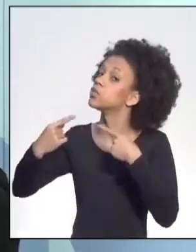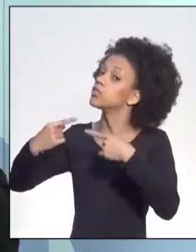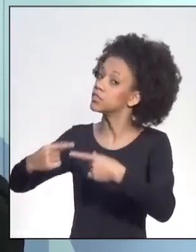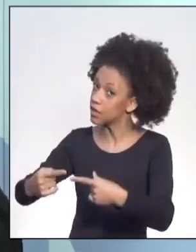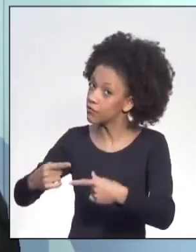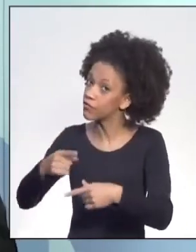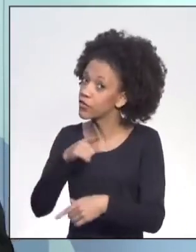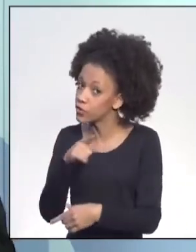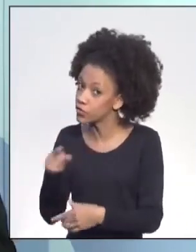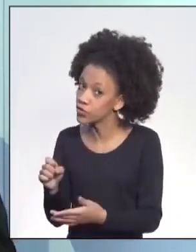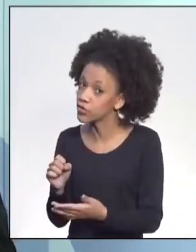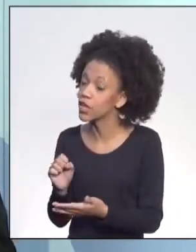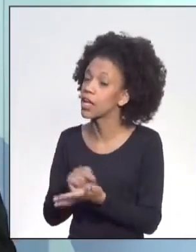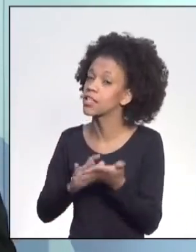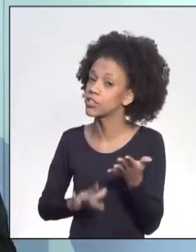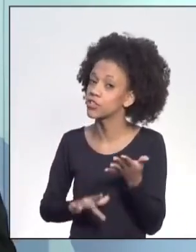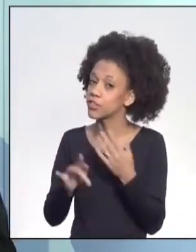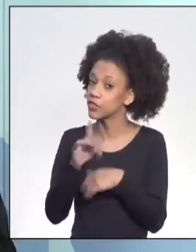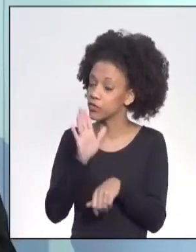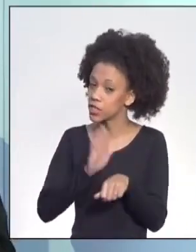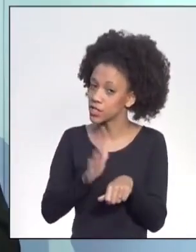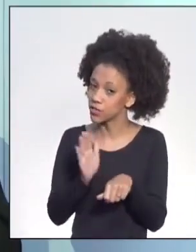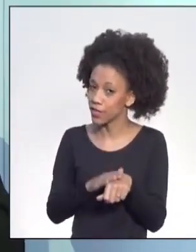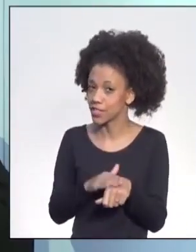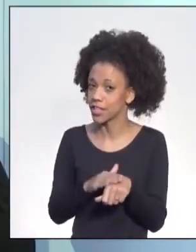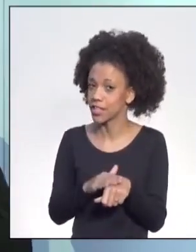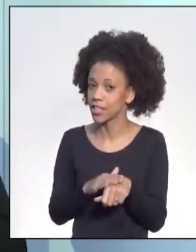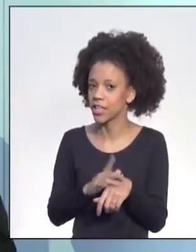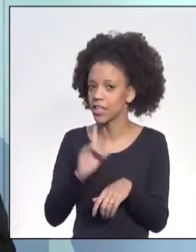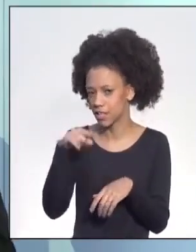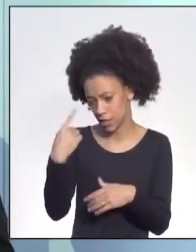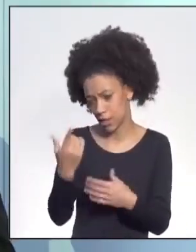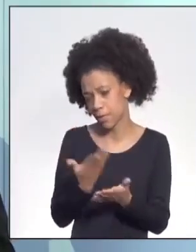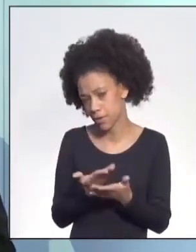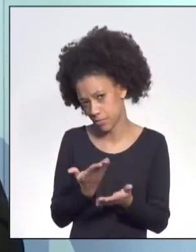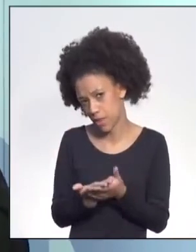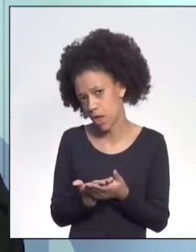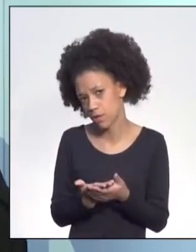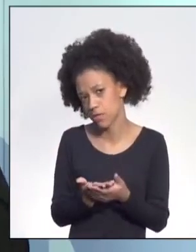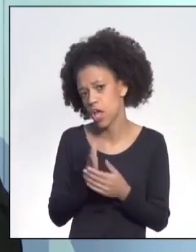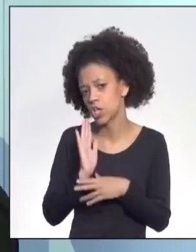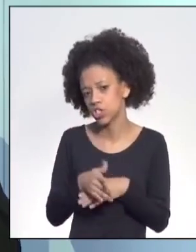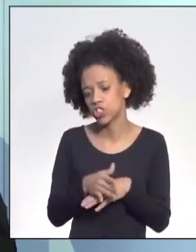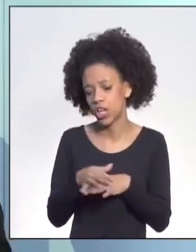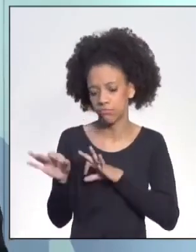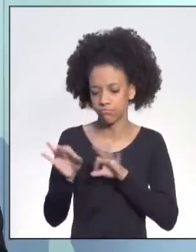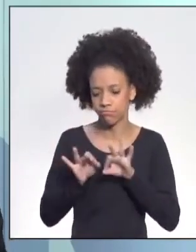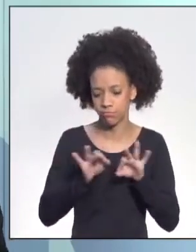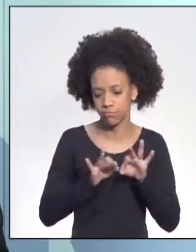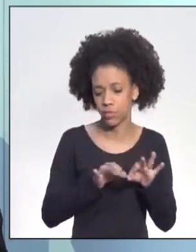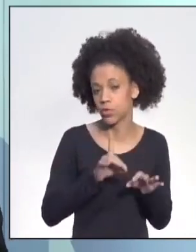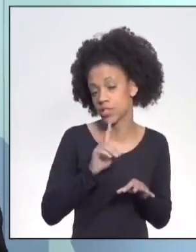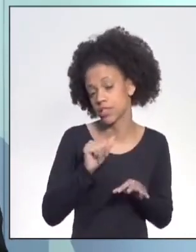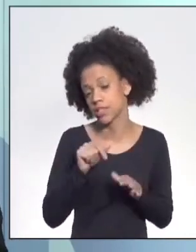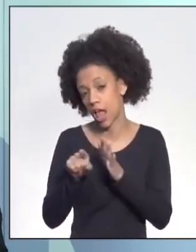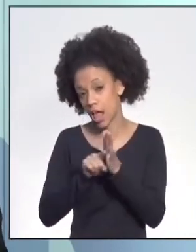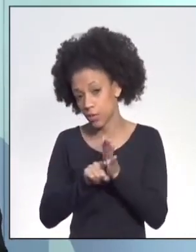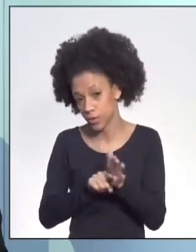aí da atividade que vocês vão fazer. E na próxima aula nós já vamos aqui recolher os dados